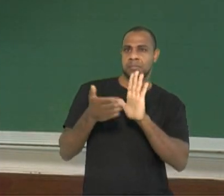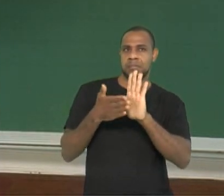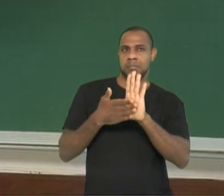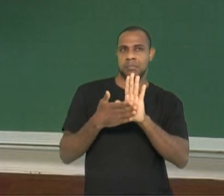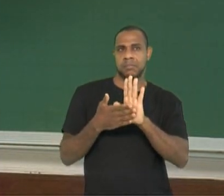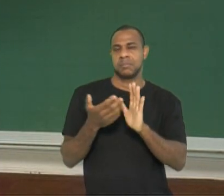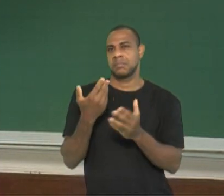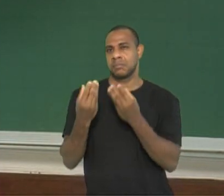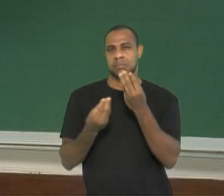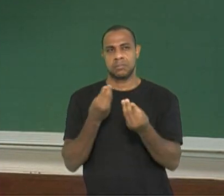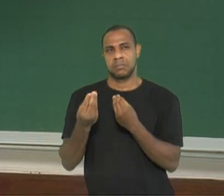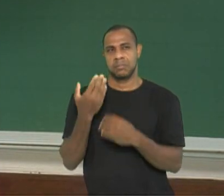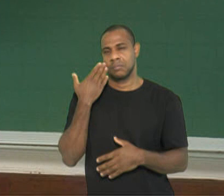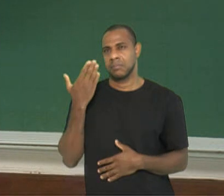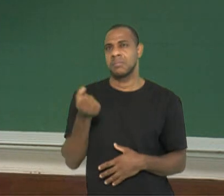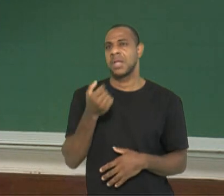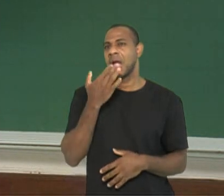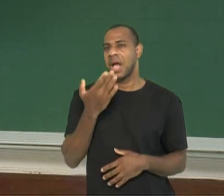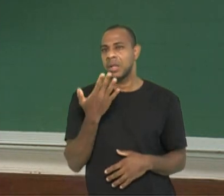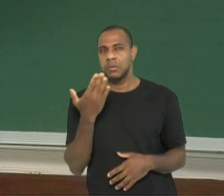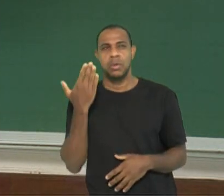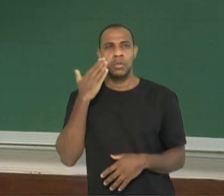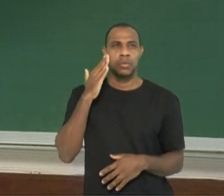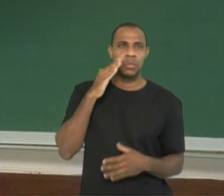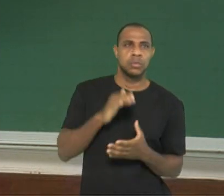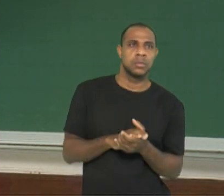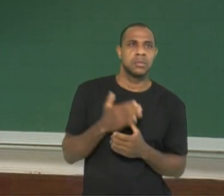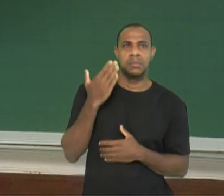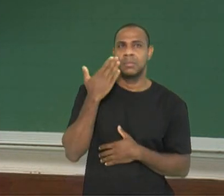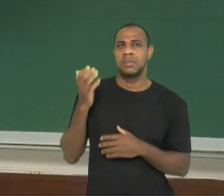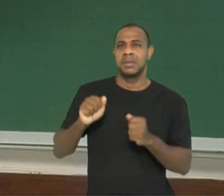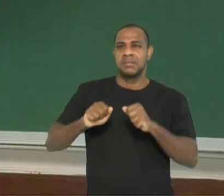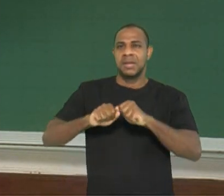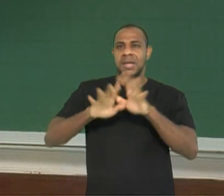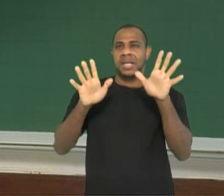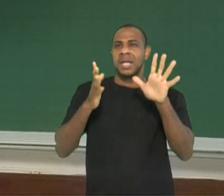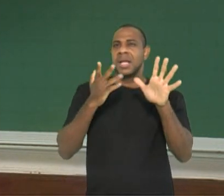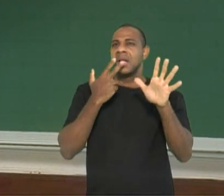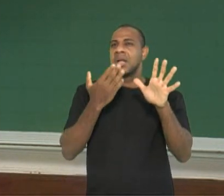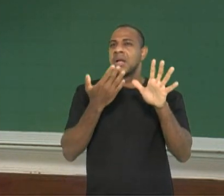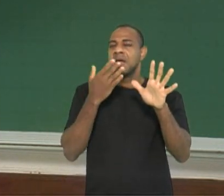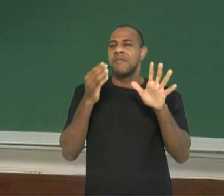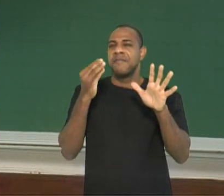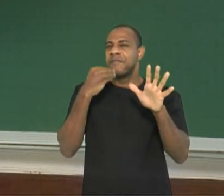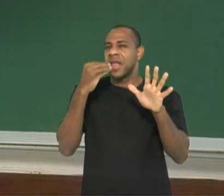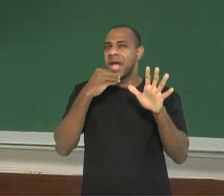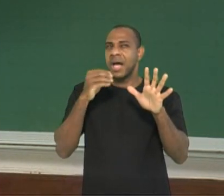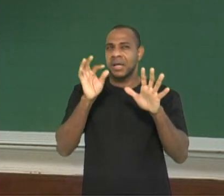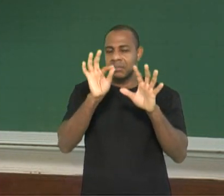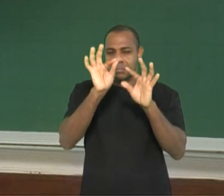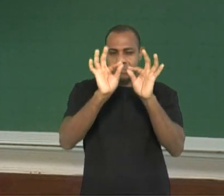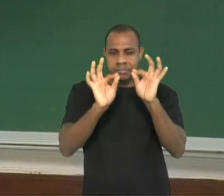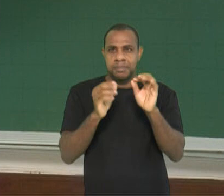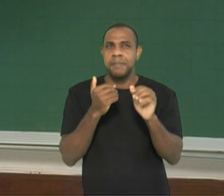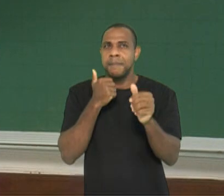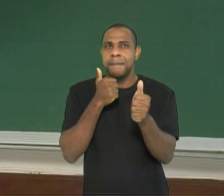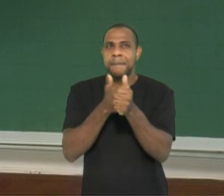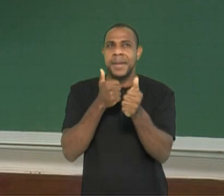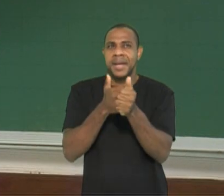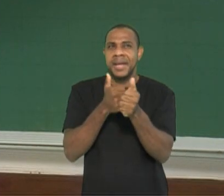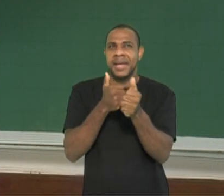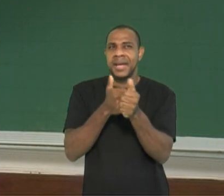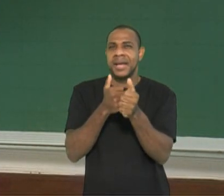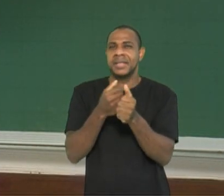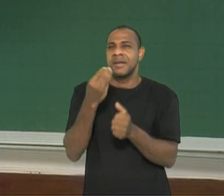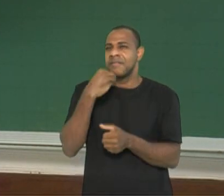Então, as cores neutras são as cores bem fraquinhas que nós encontramos perto do azul. Essas cores já são quentes,